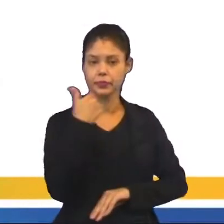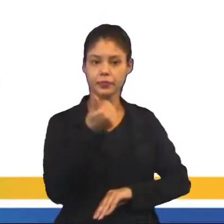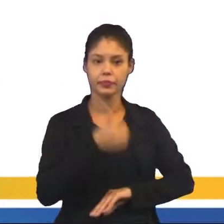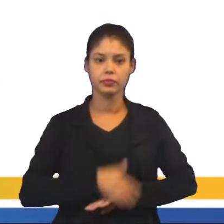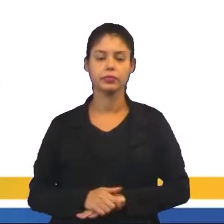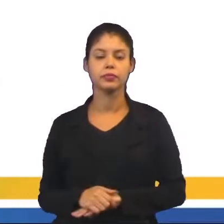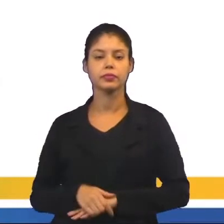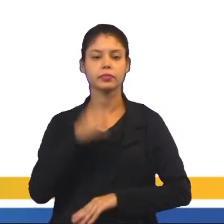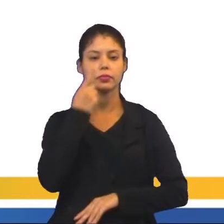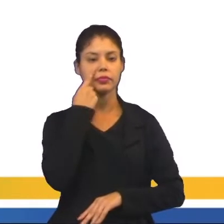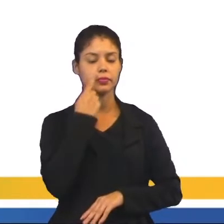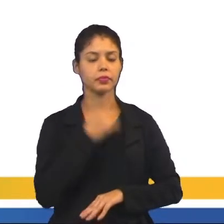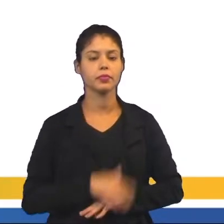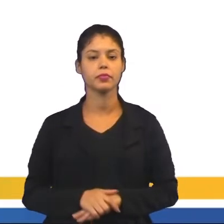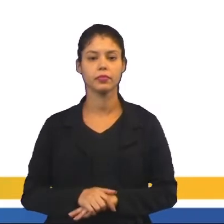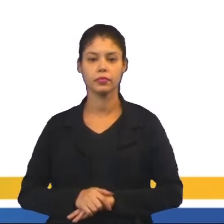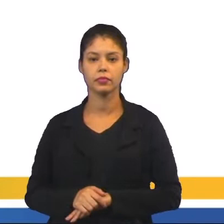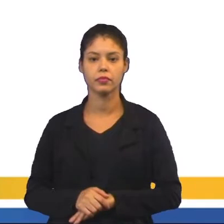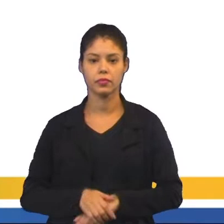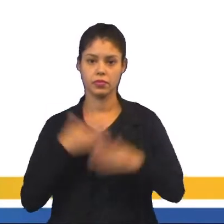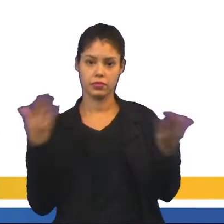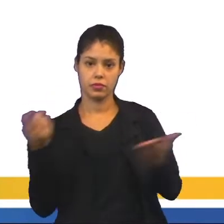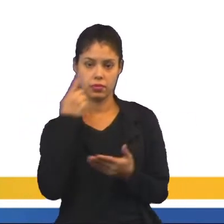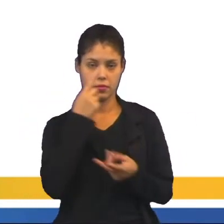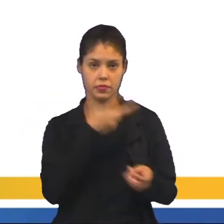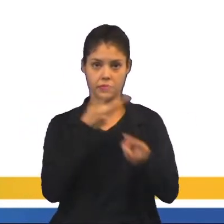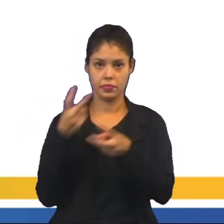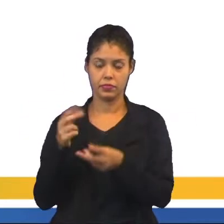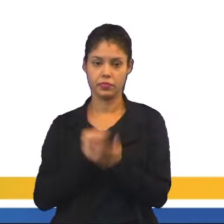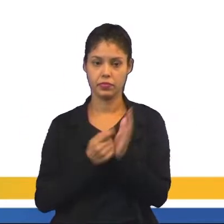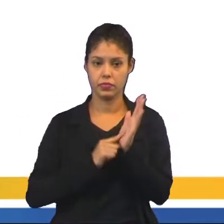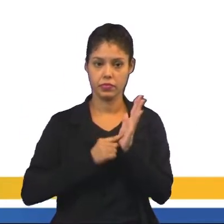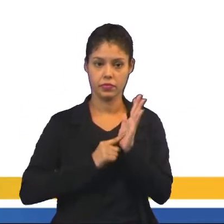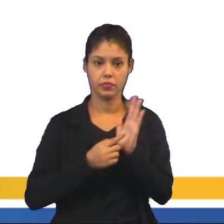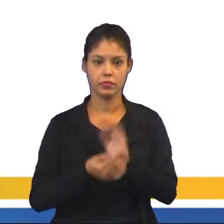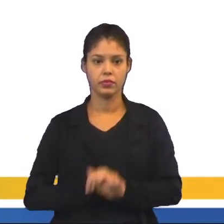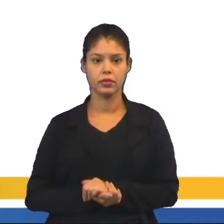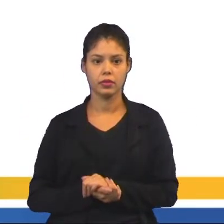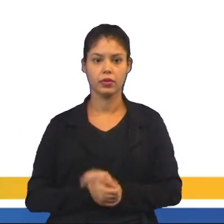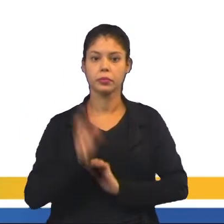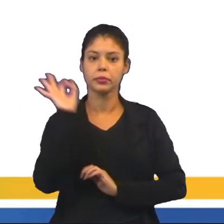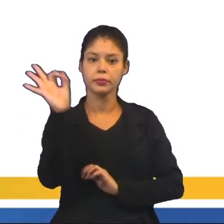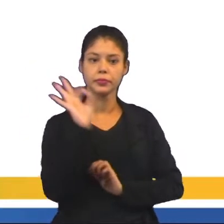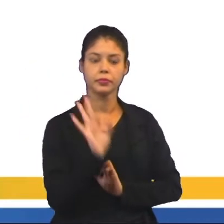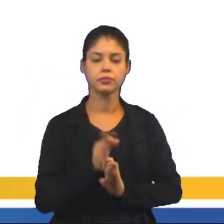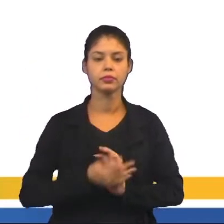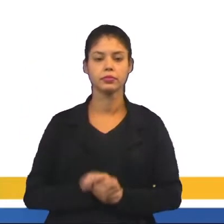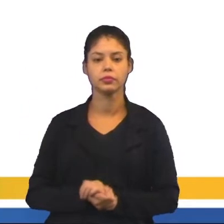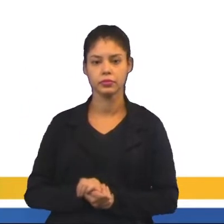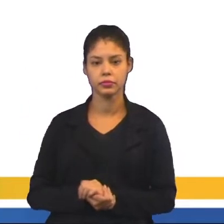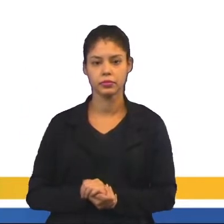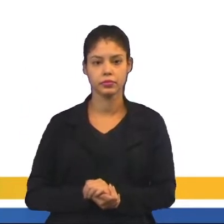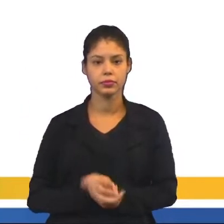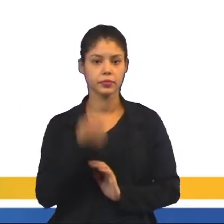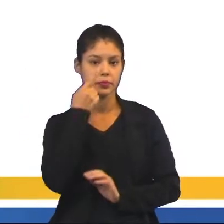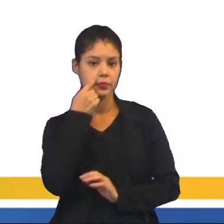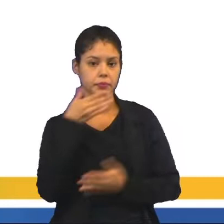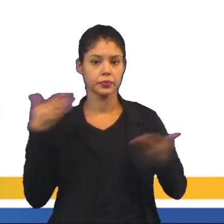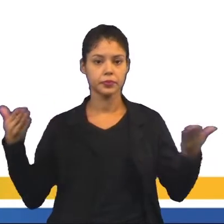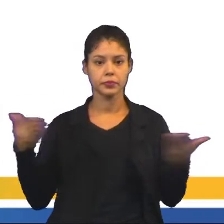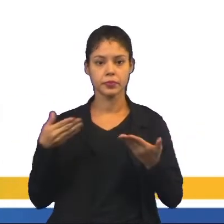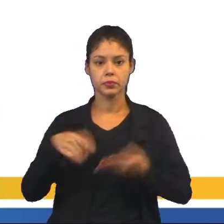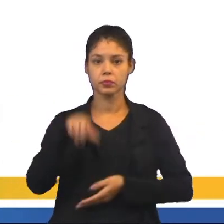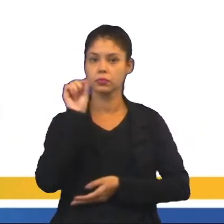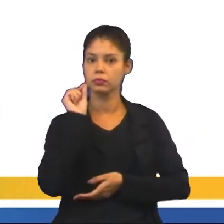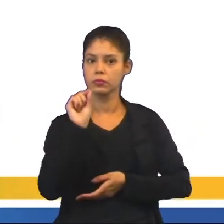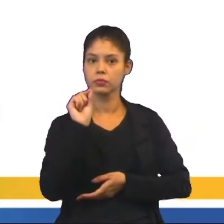bem? Então, vamos lá. Então, observe aí que nesse ponto aí o que a gente vai falar da porcentagem. Então, agora vamos falar o